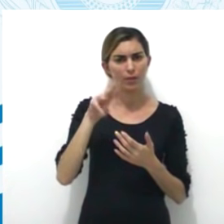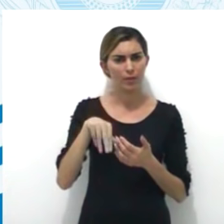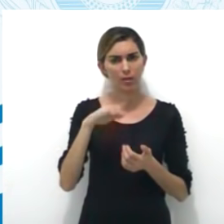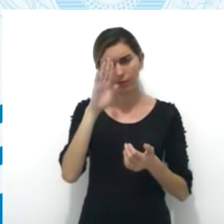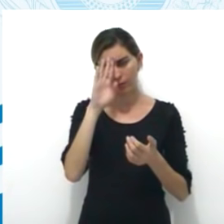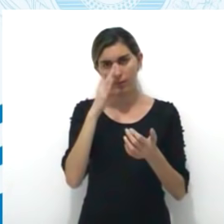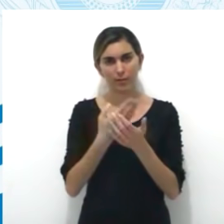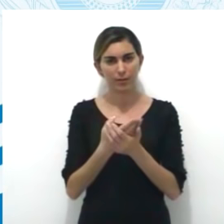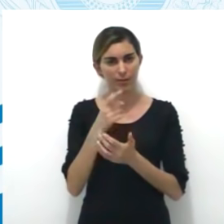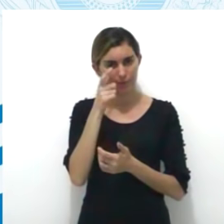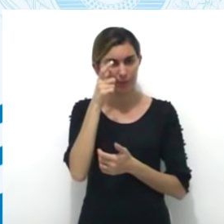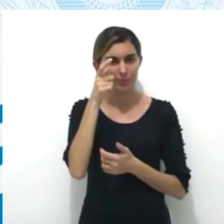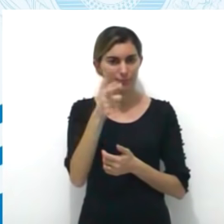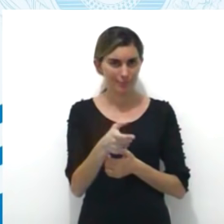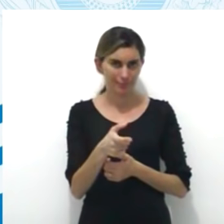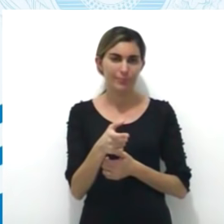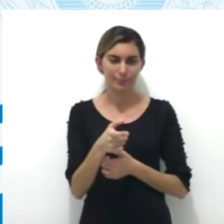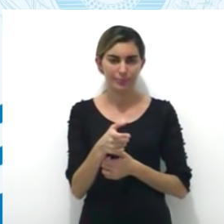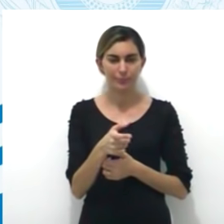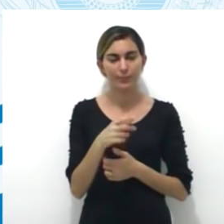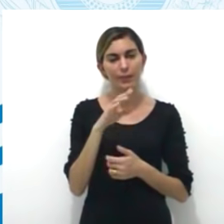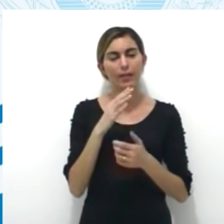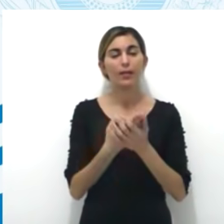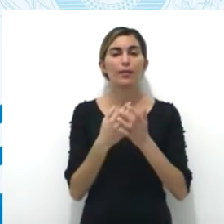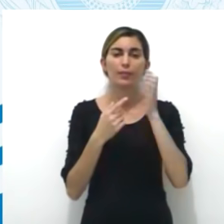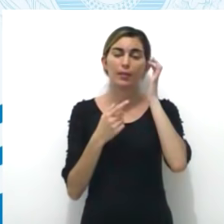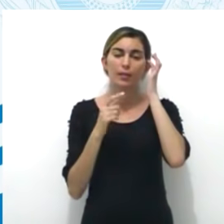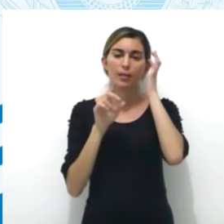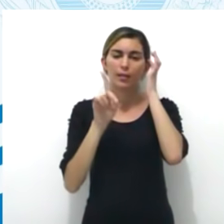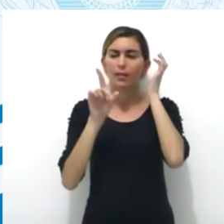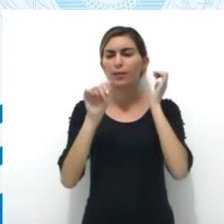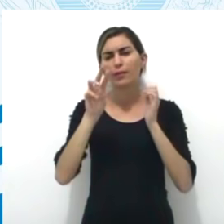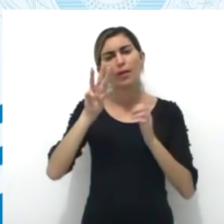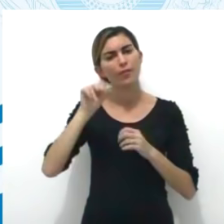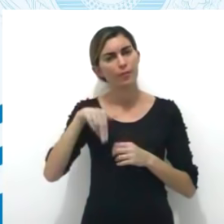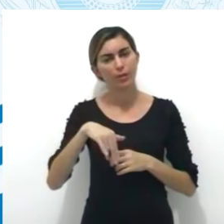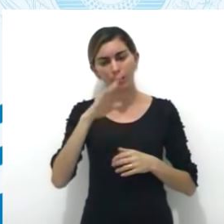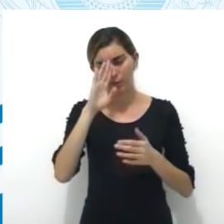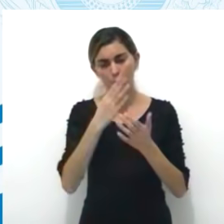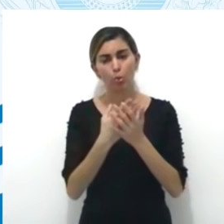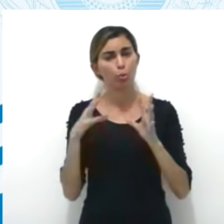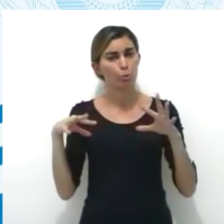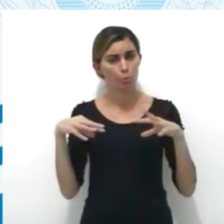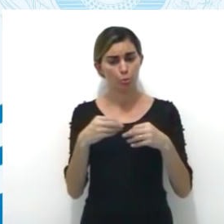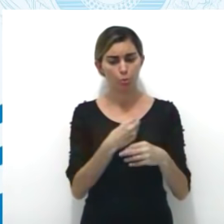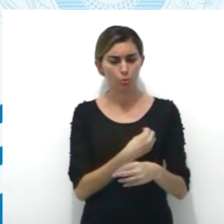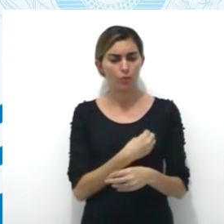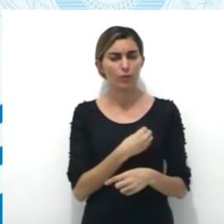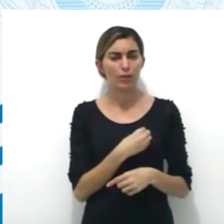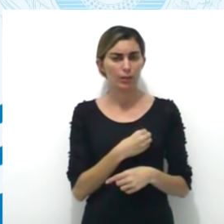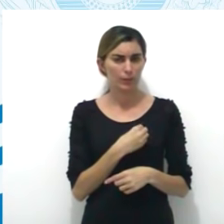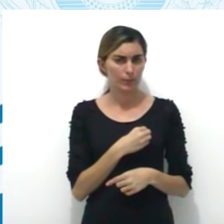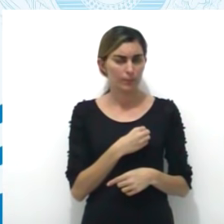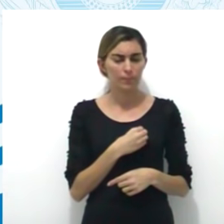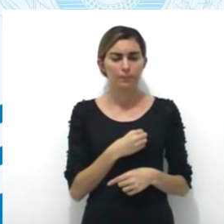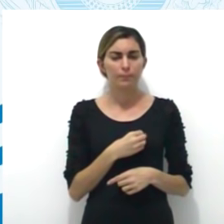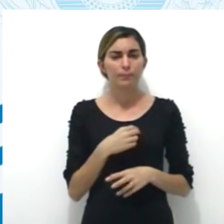acreditava, interessante, né? Interessante isso. Darwin acreditava que todas as formas de